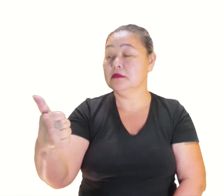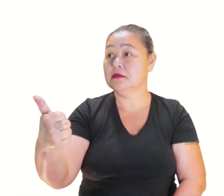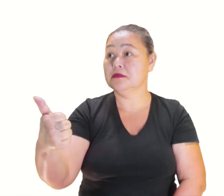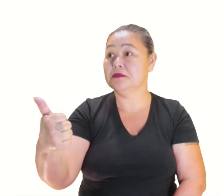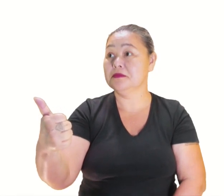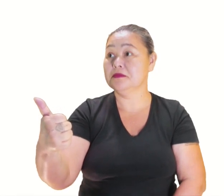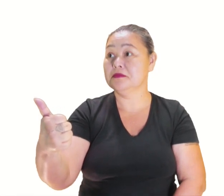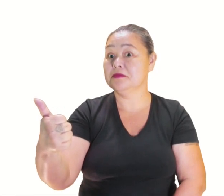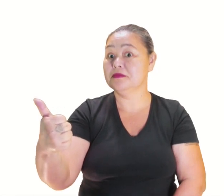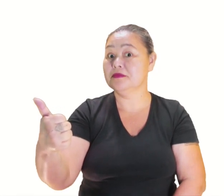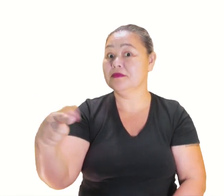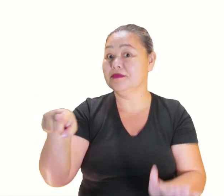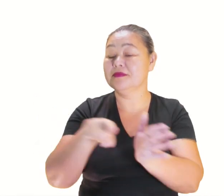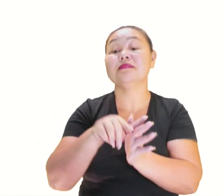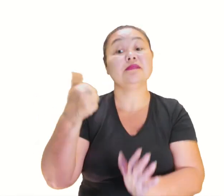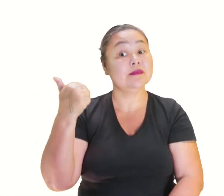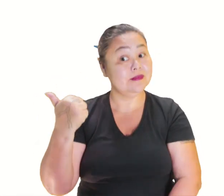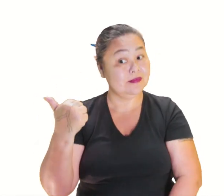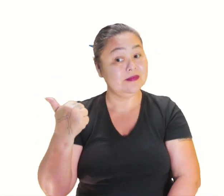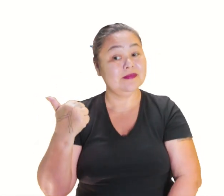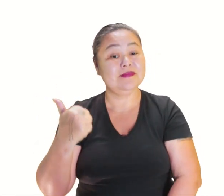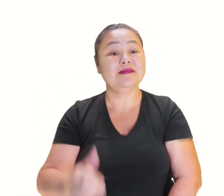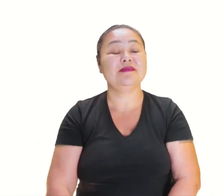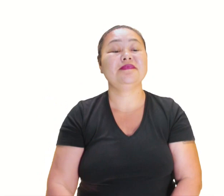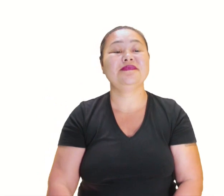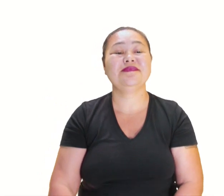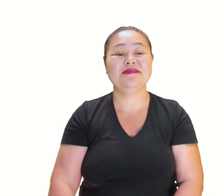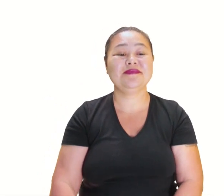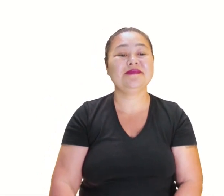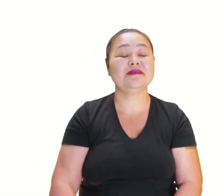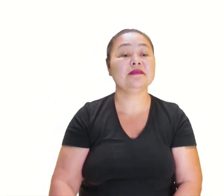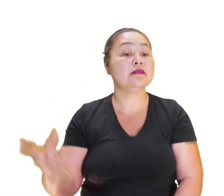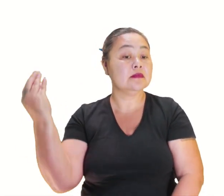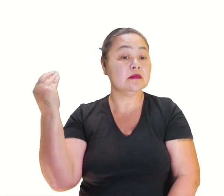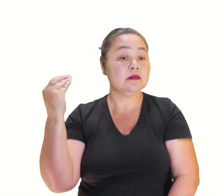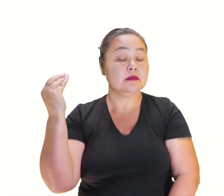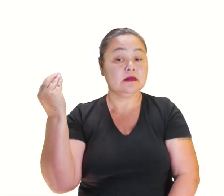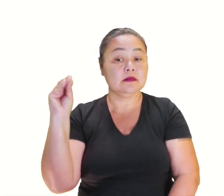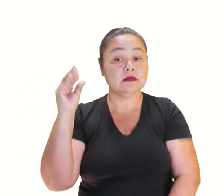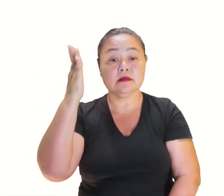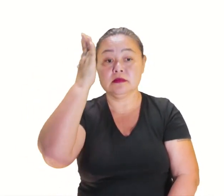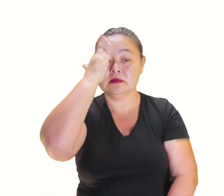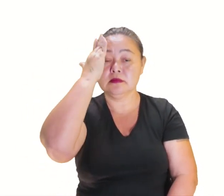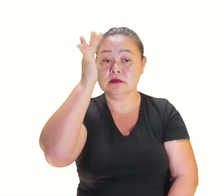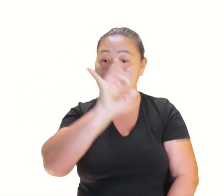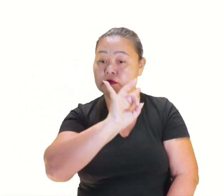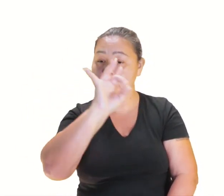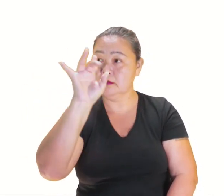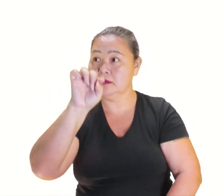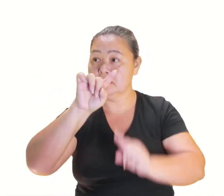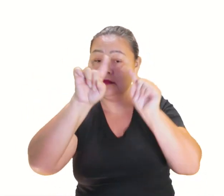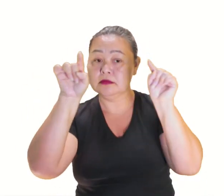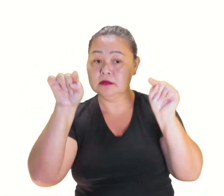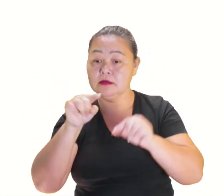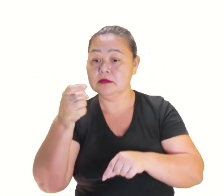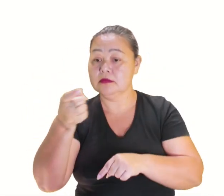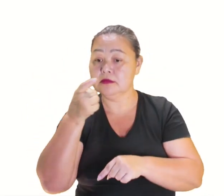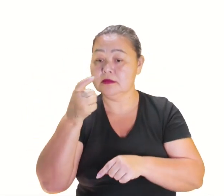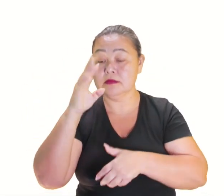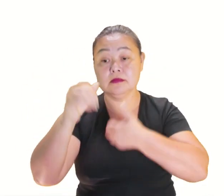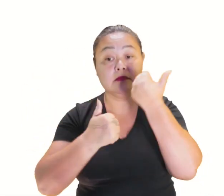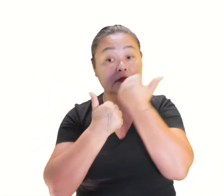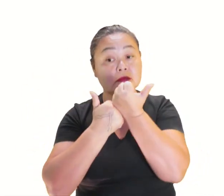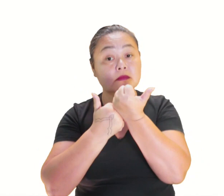Vamos lá. X igual a menos 1. Menos 1, né? Vamos fazendo aqui? Vamos. Vamos lá. Então, a gente sabe que em cada espacinho onde está o x, a gente vai